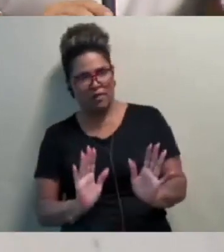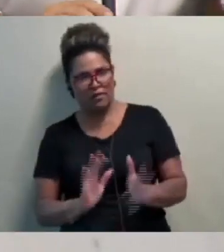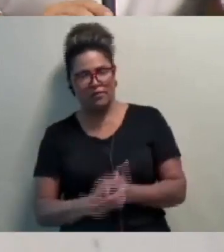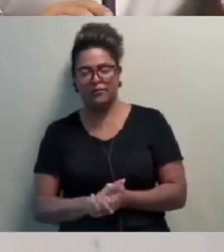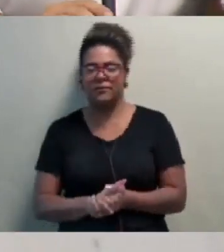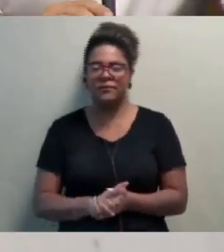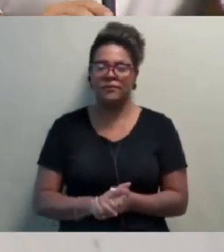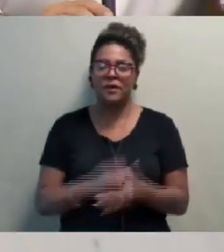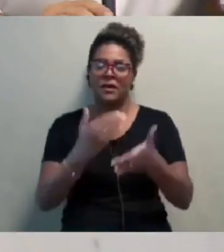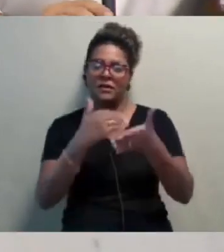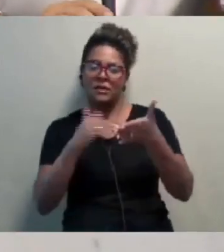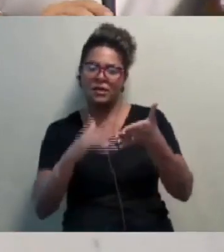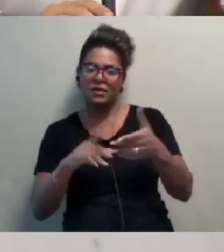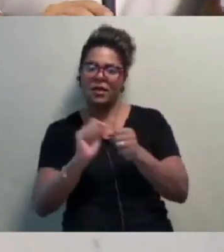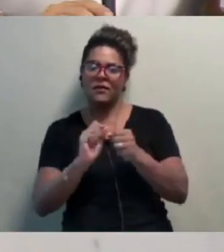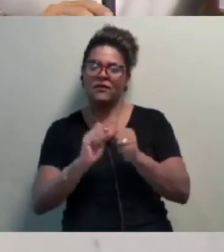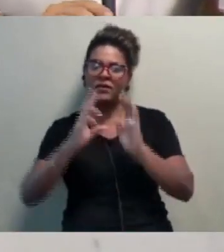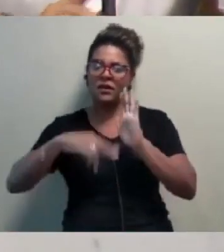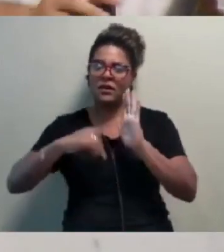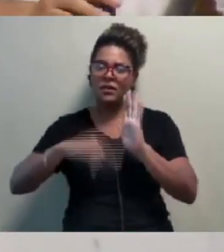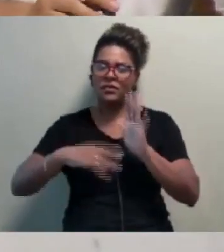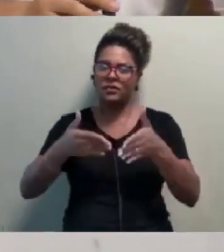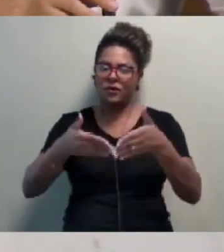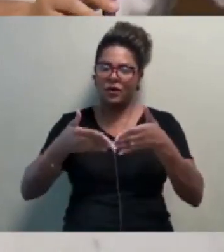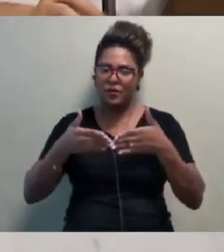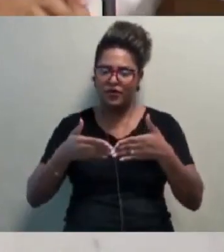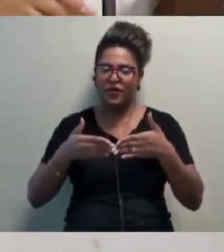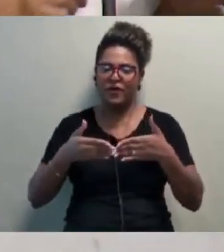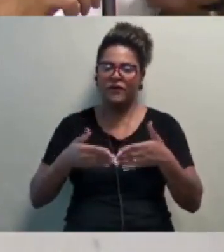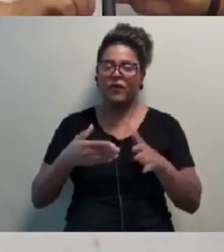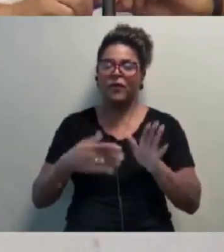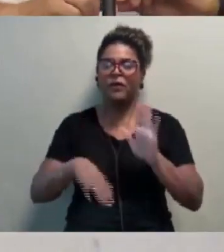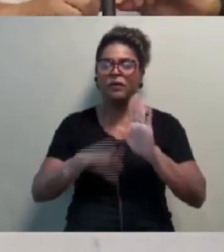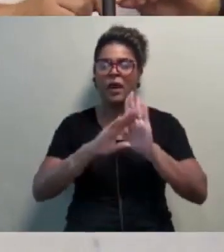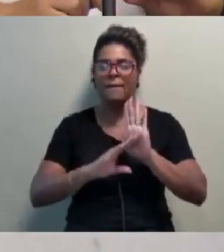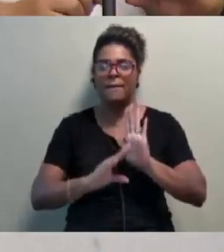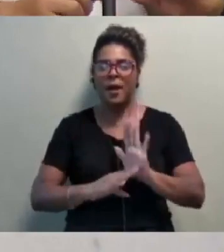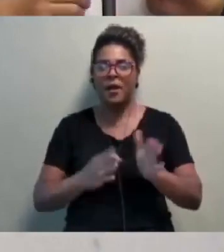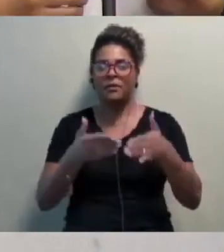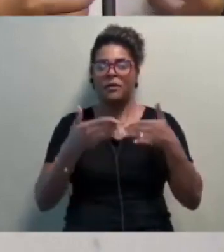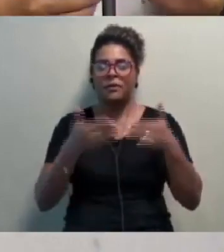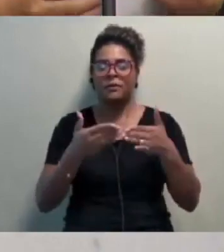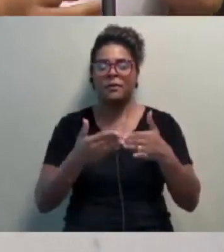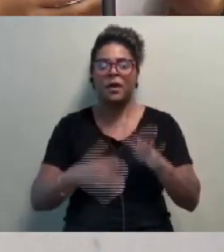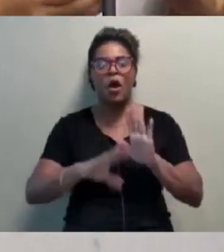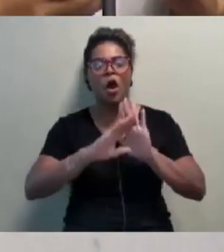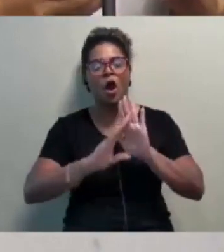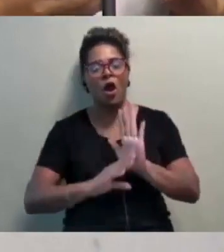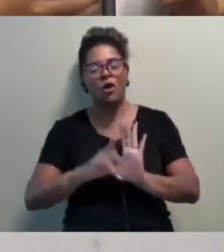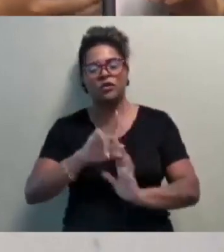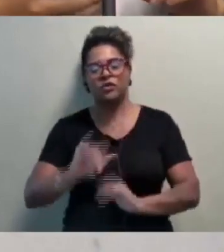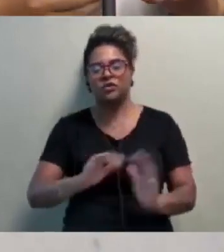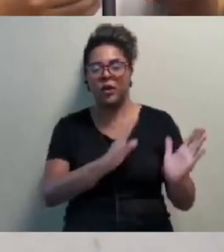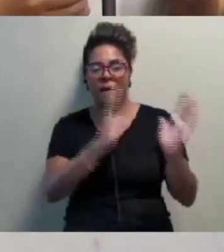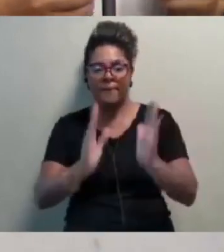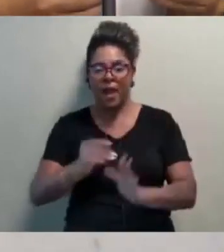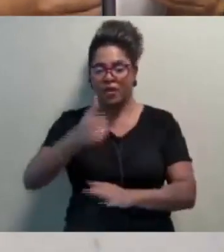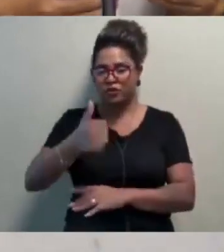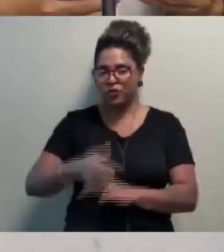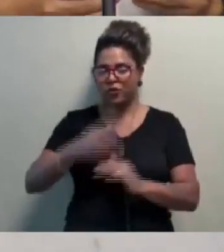Secretária, faça a leitura, por favor, do primeiro item na pauta. Ordem do dia, primeira parte, projeto de